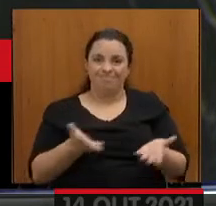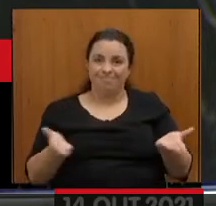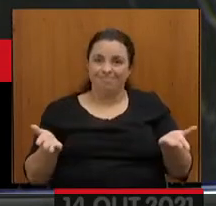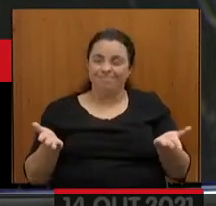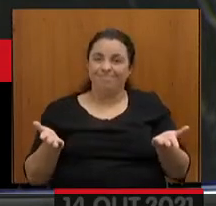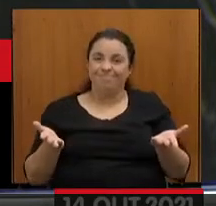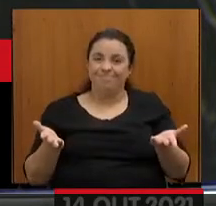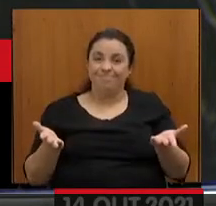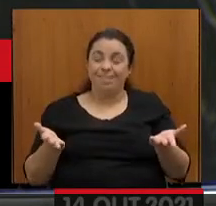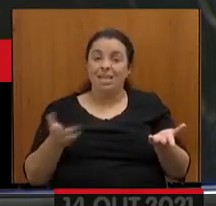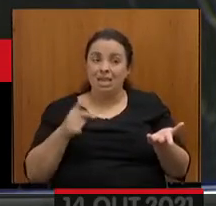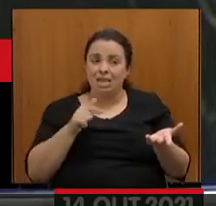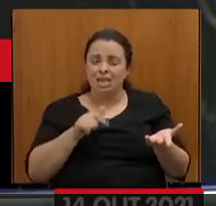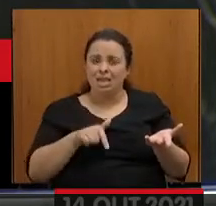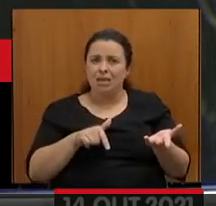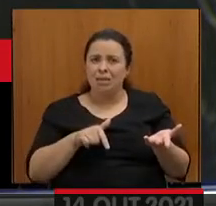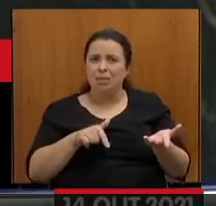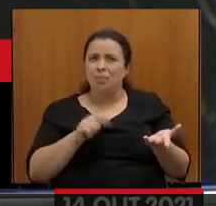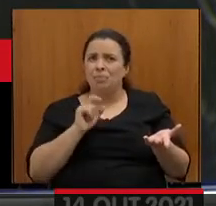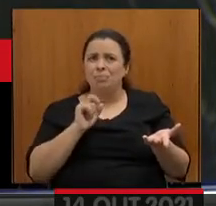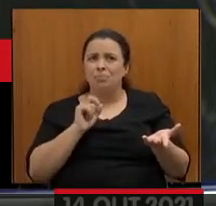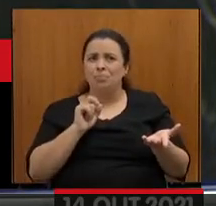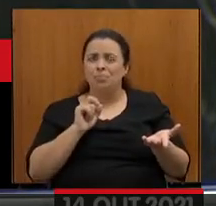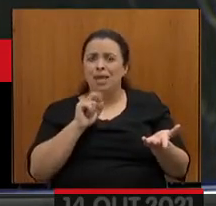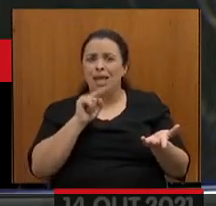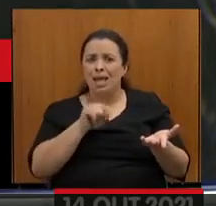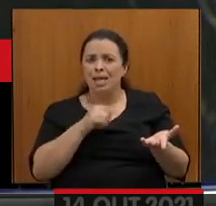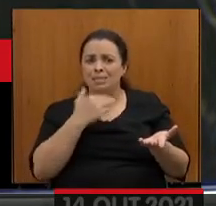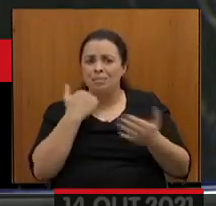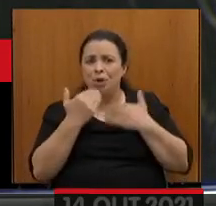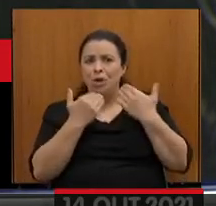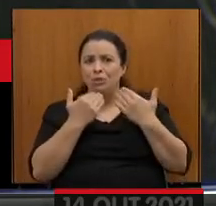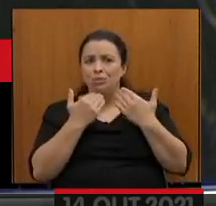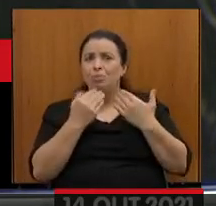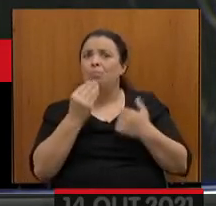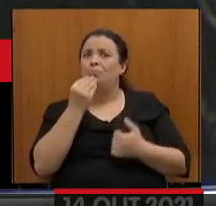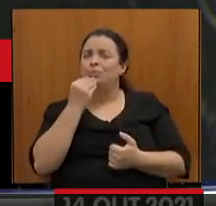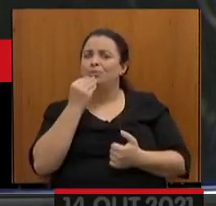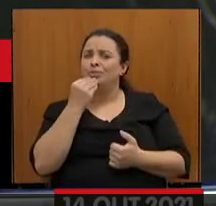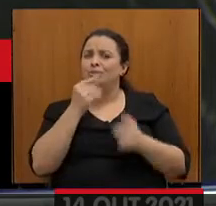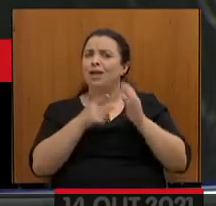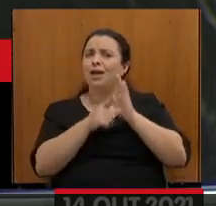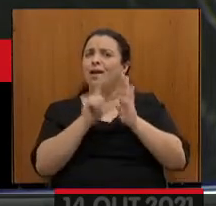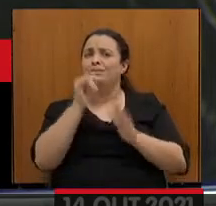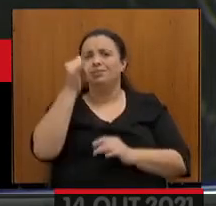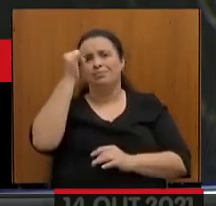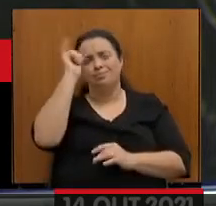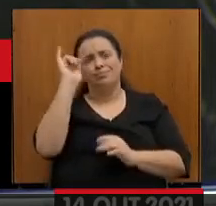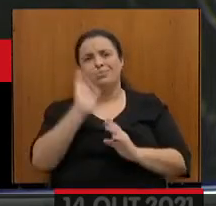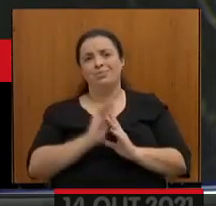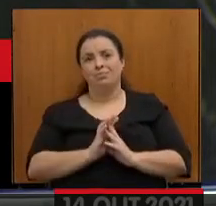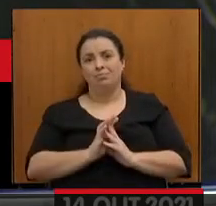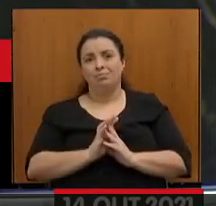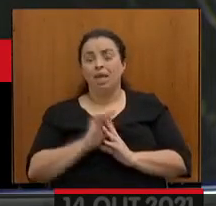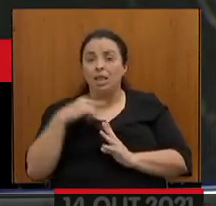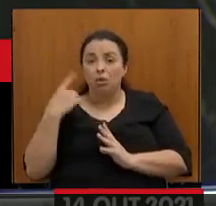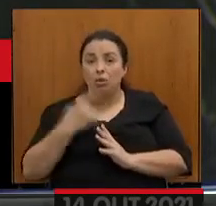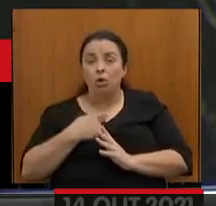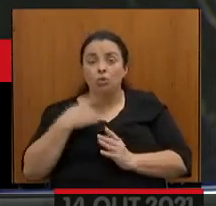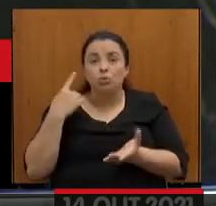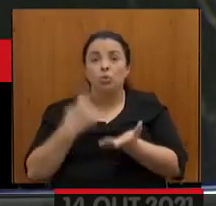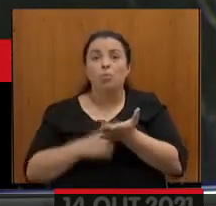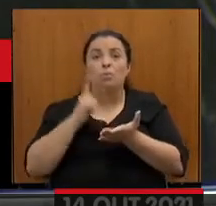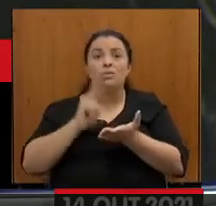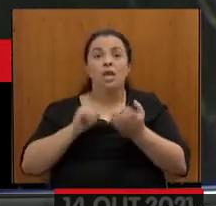bem colocaram, né? Então, o que falta aqui para a gente é garantir o direito dessas mulheres, o direito